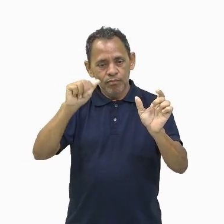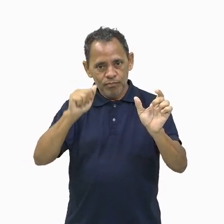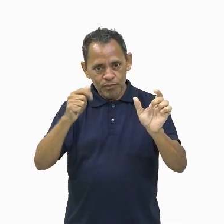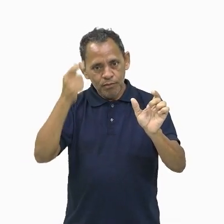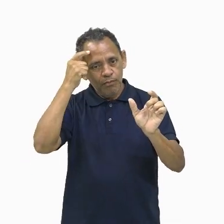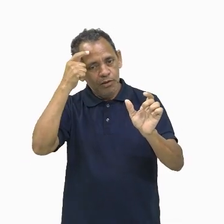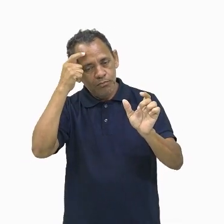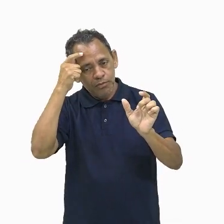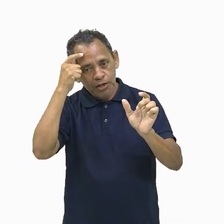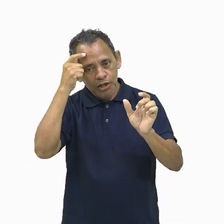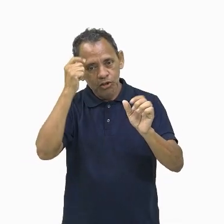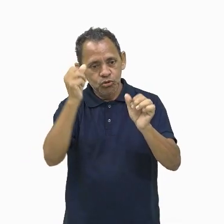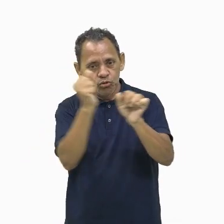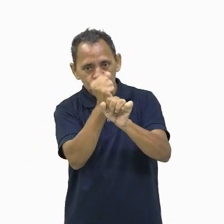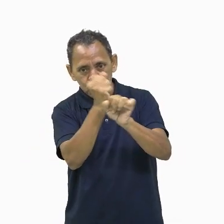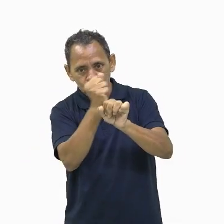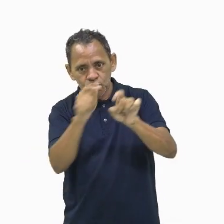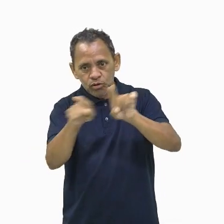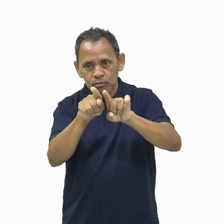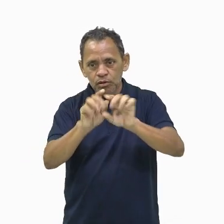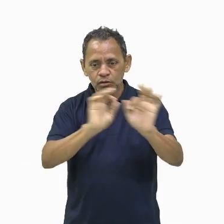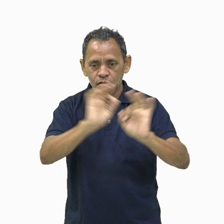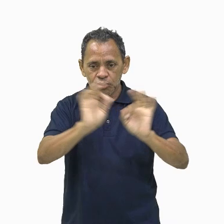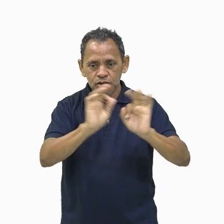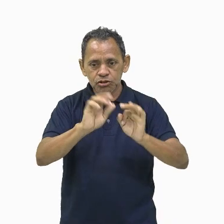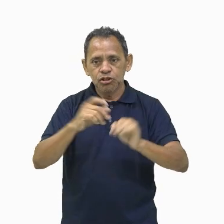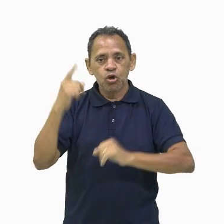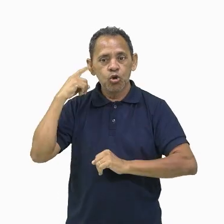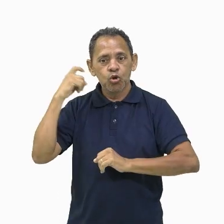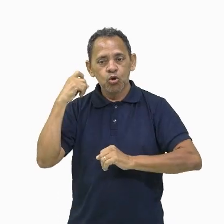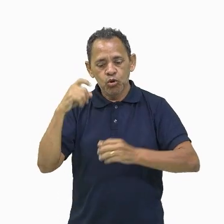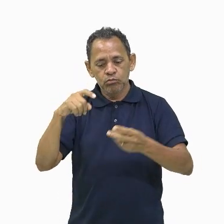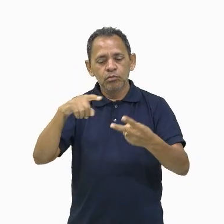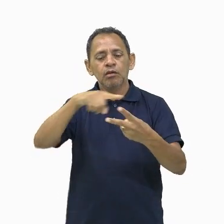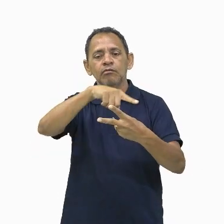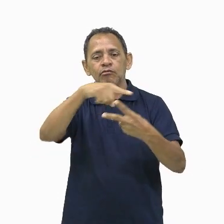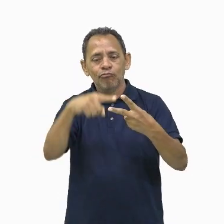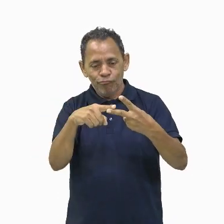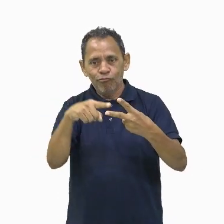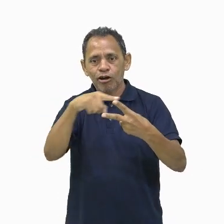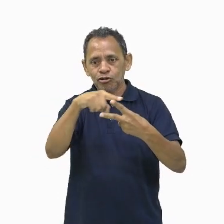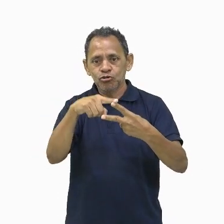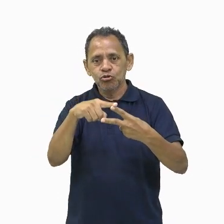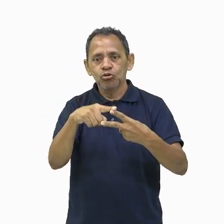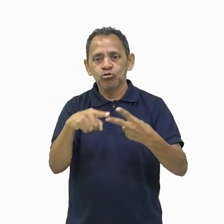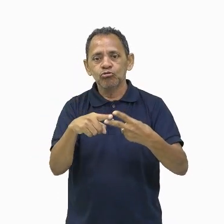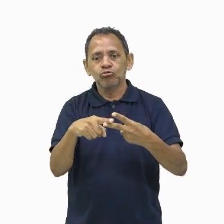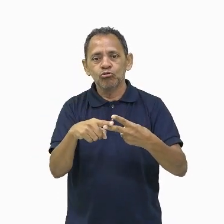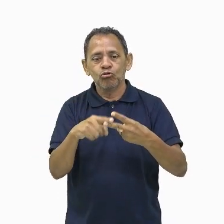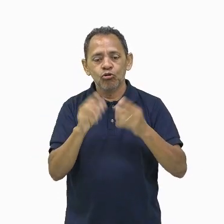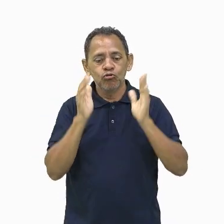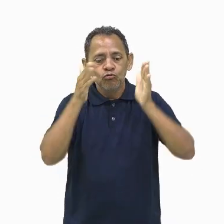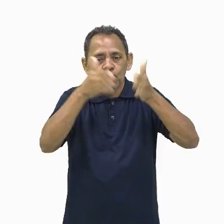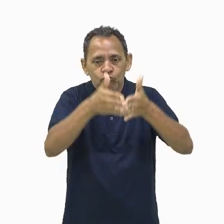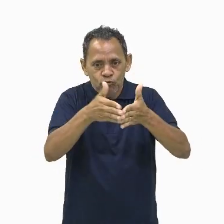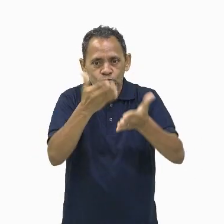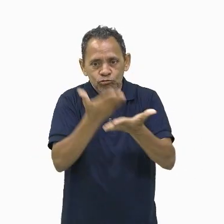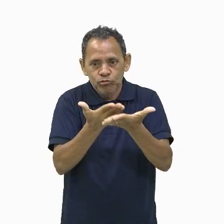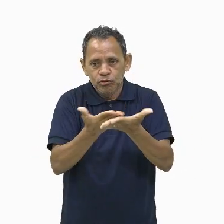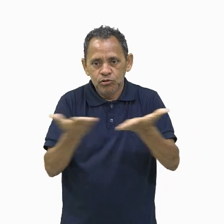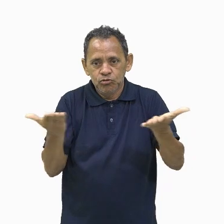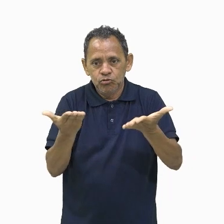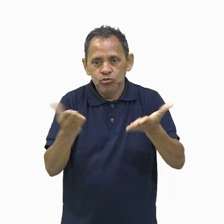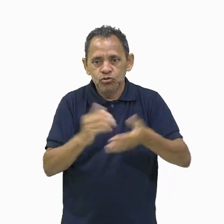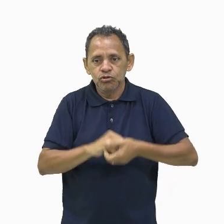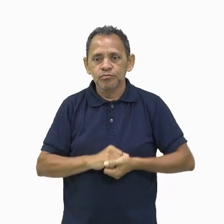e de som. Esses dois últimos tipos serão o alvo aí da nossa aula, correto? Então, começando então